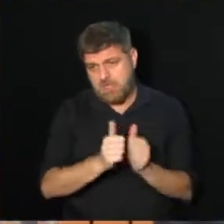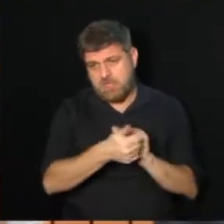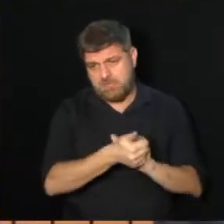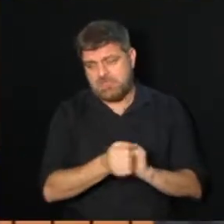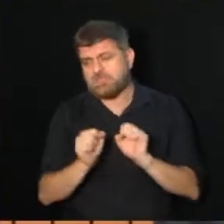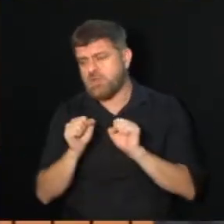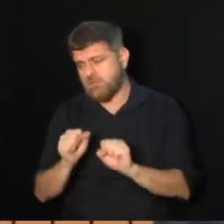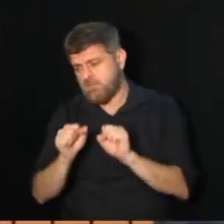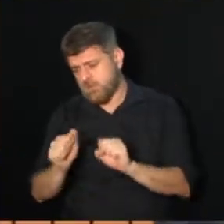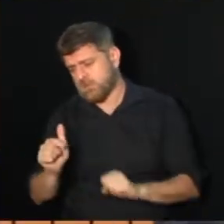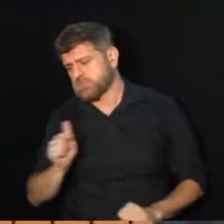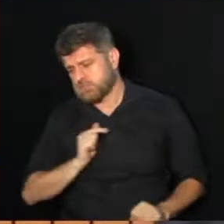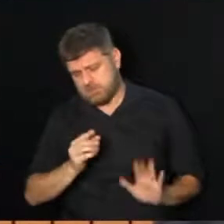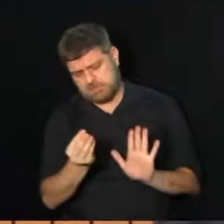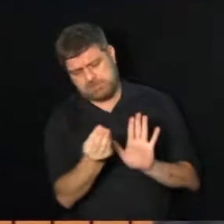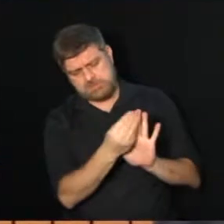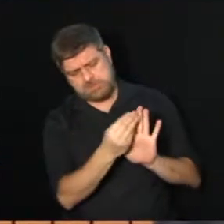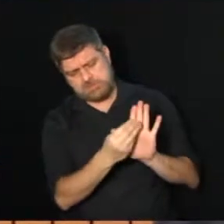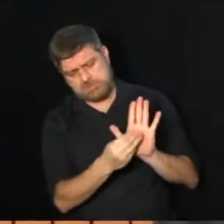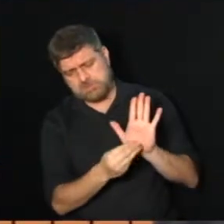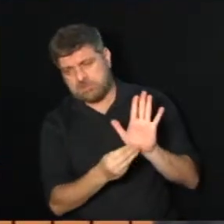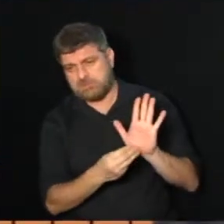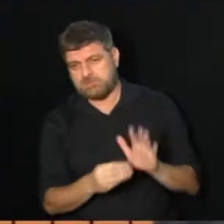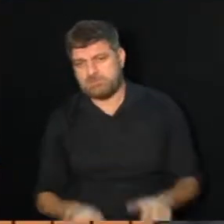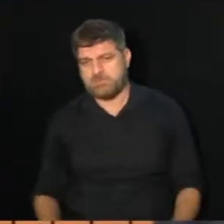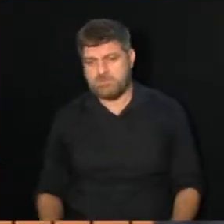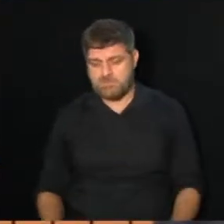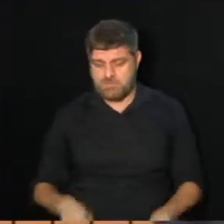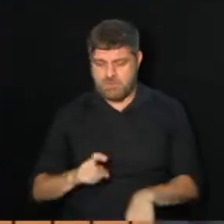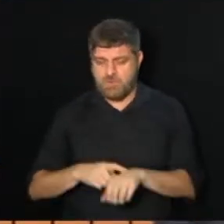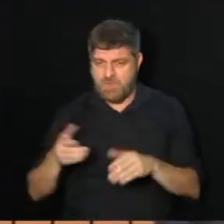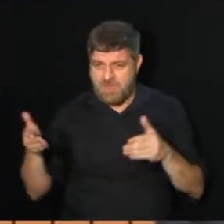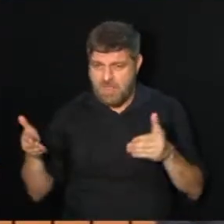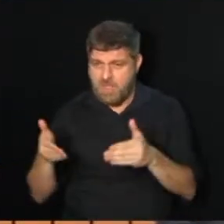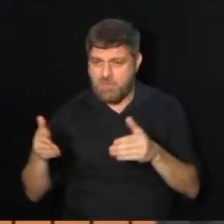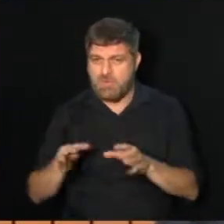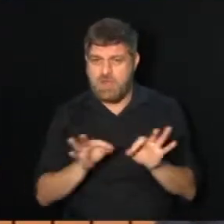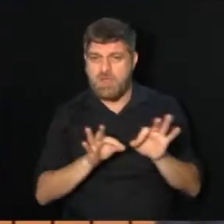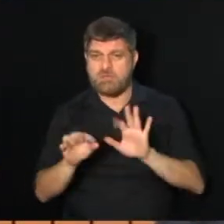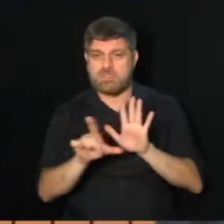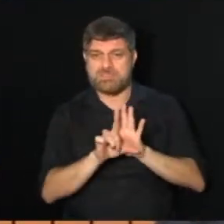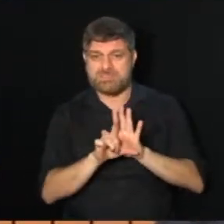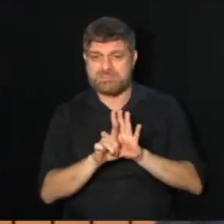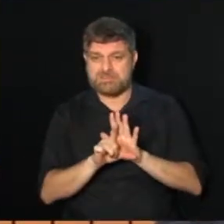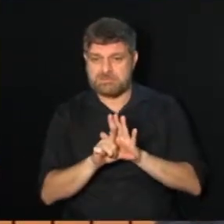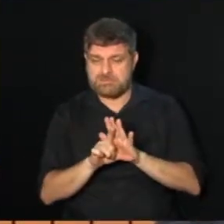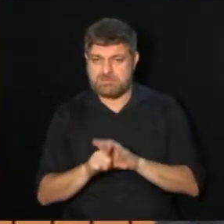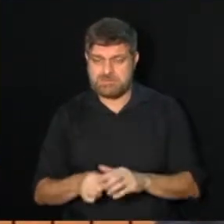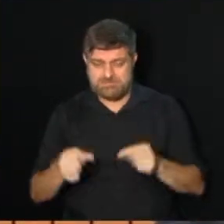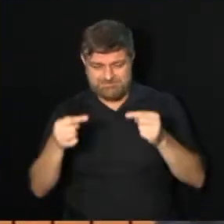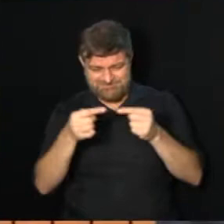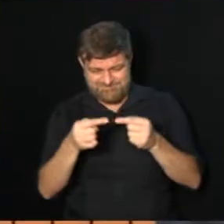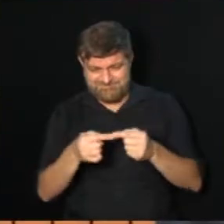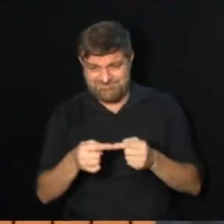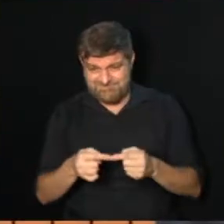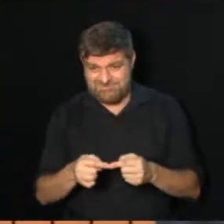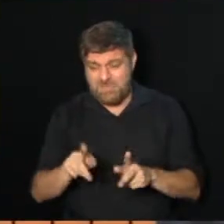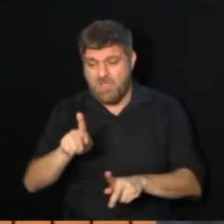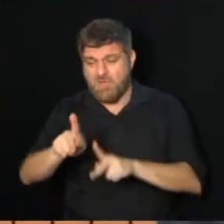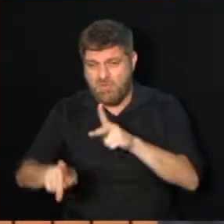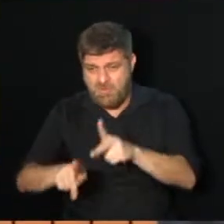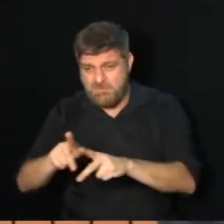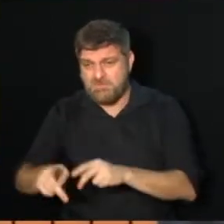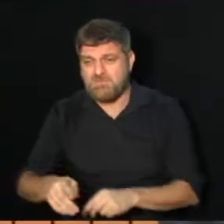outras medidas legislativas, mas, no momento, é o projeto que está melhor se adequando a uma necessidade